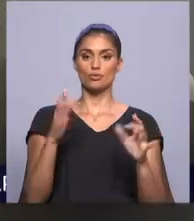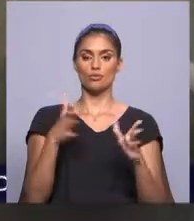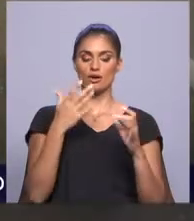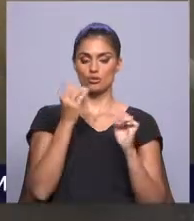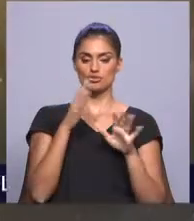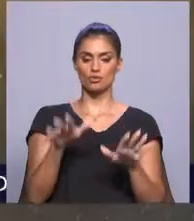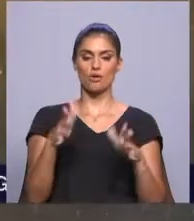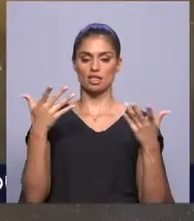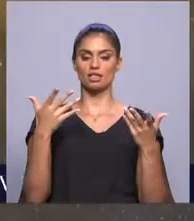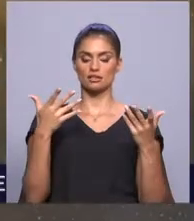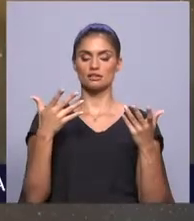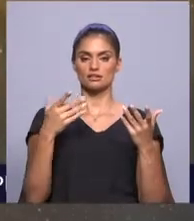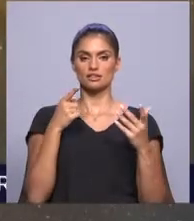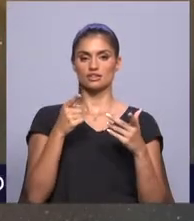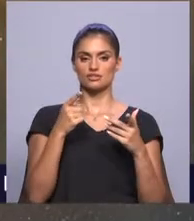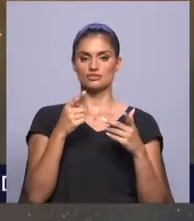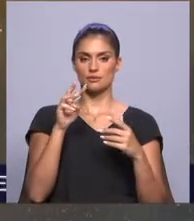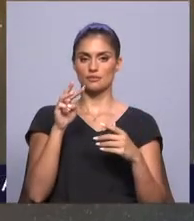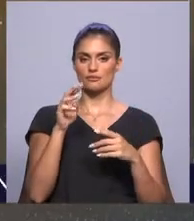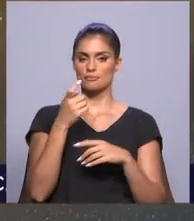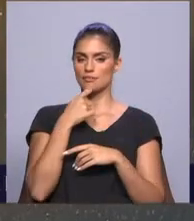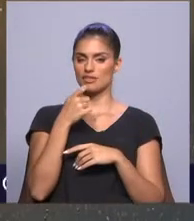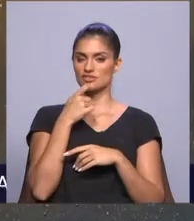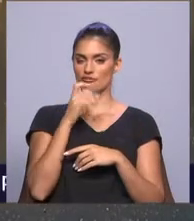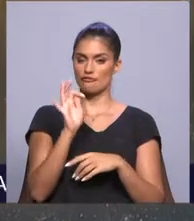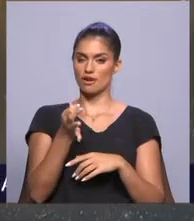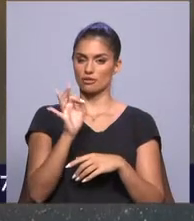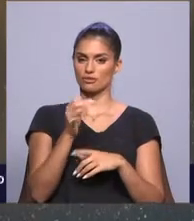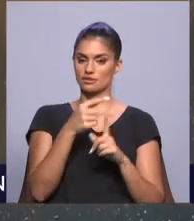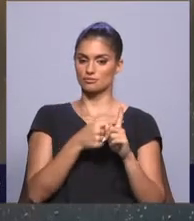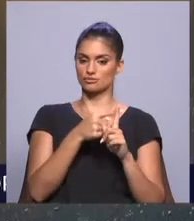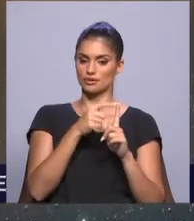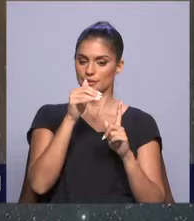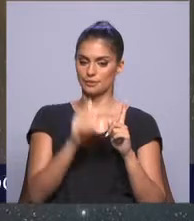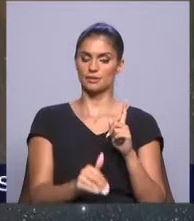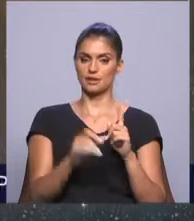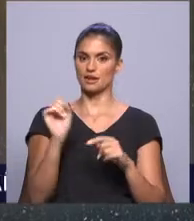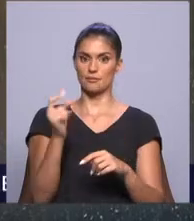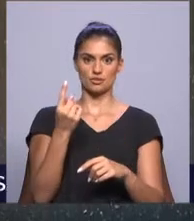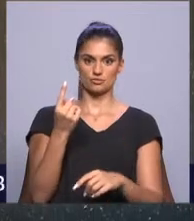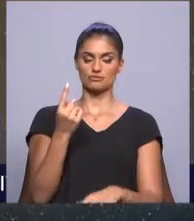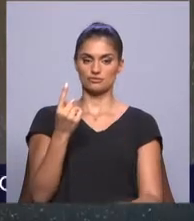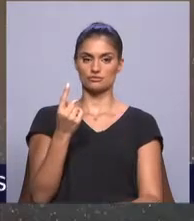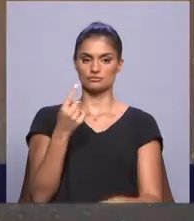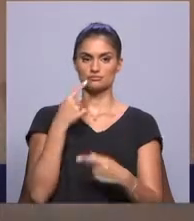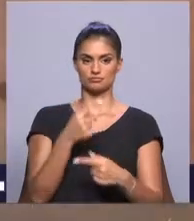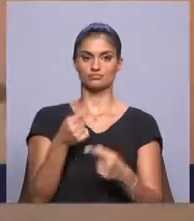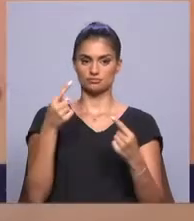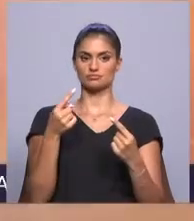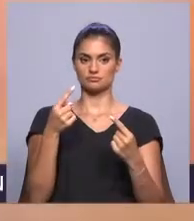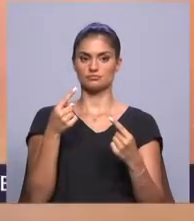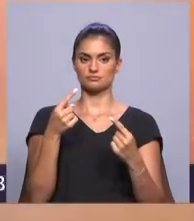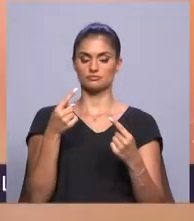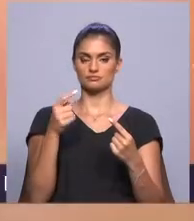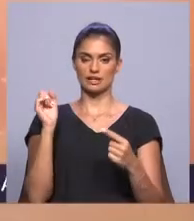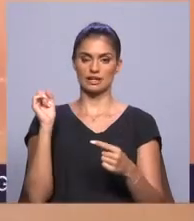chegaram? Chegaram à conclusão que estes meteoritos de ferro que encontraram arrefeceram muito rapidamente. Foram expostos